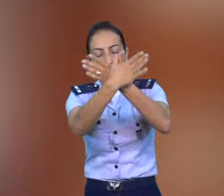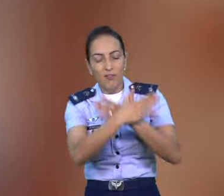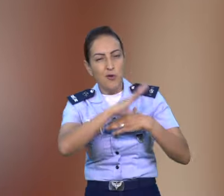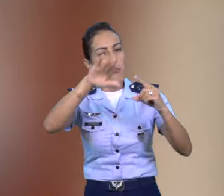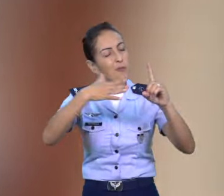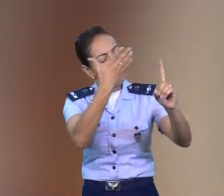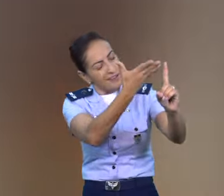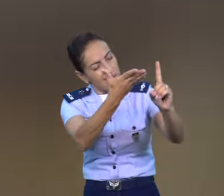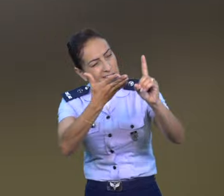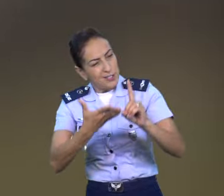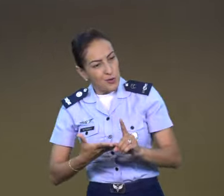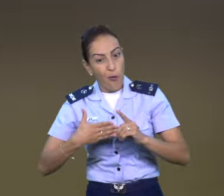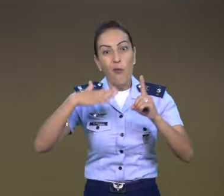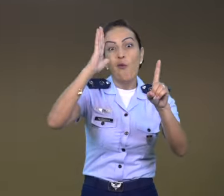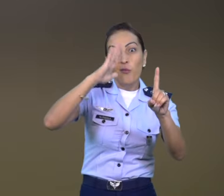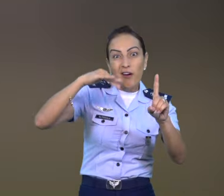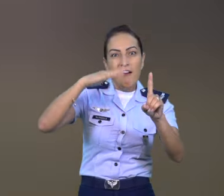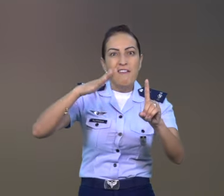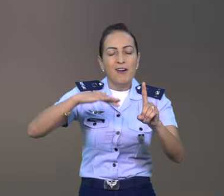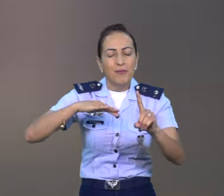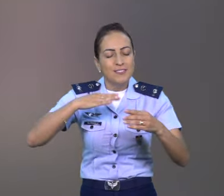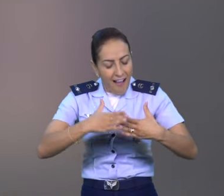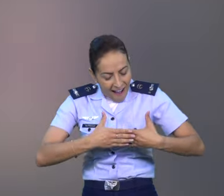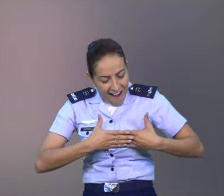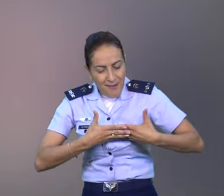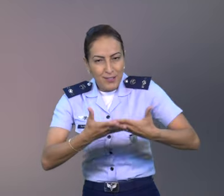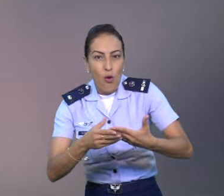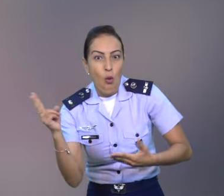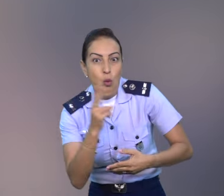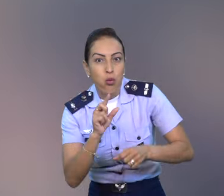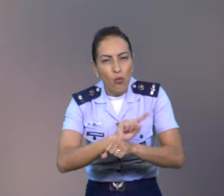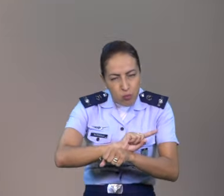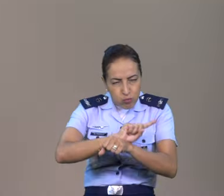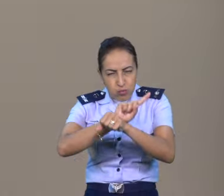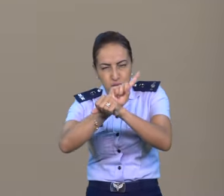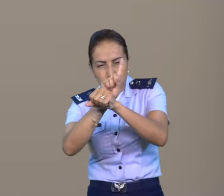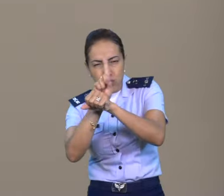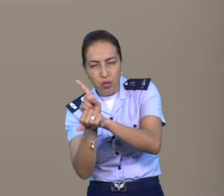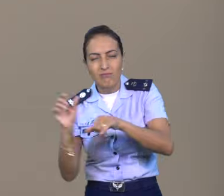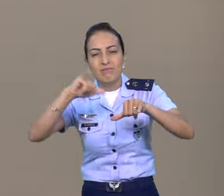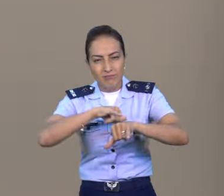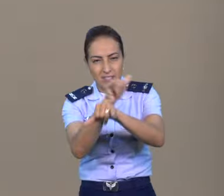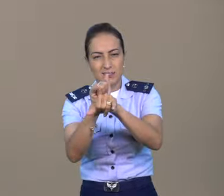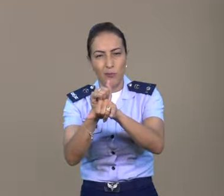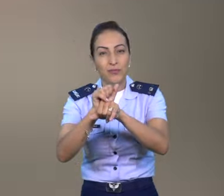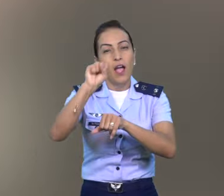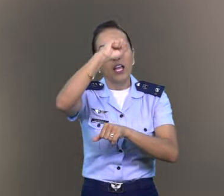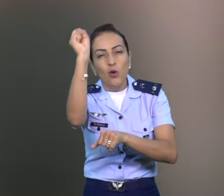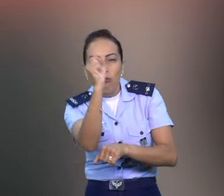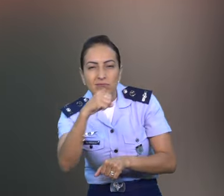nesta semana, a FAB homenageou um dos maiores ídolos do Brasil, que por ser apaixonado por velocidade, era um entusiasta da